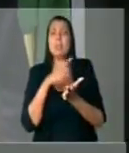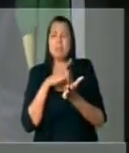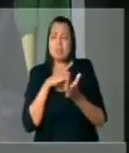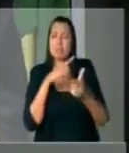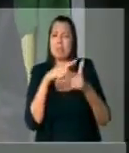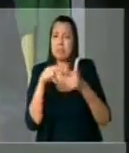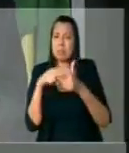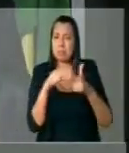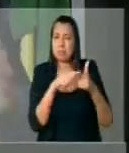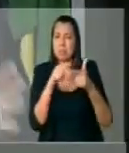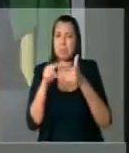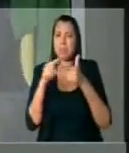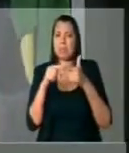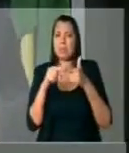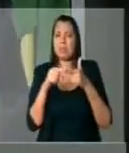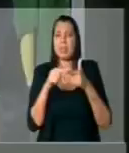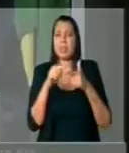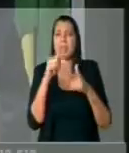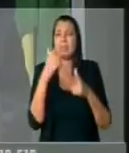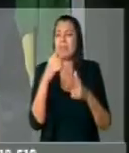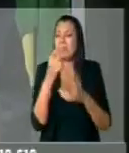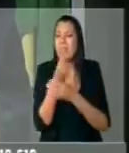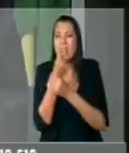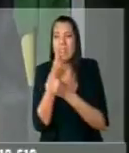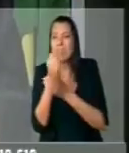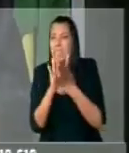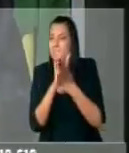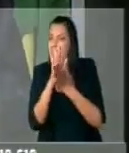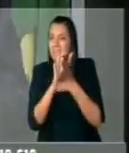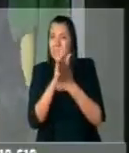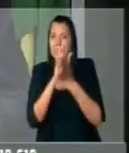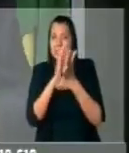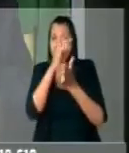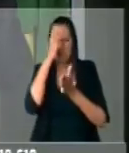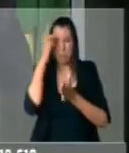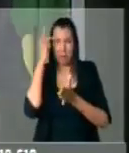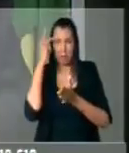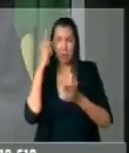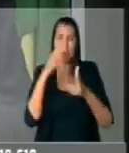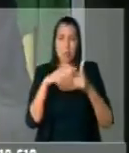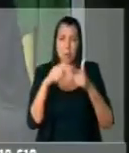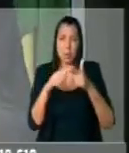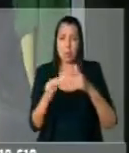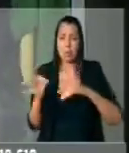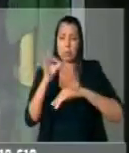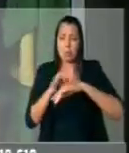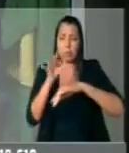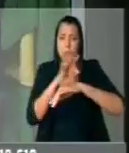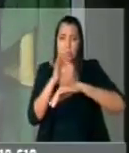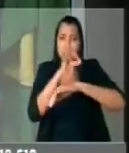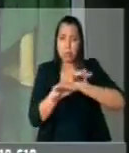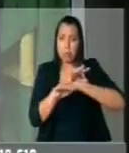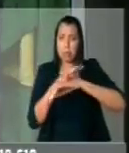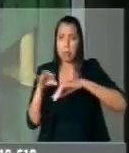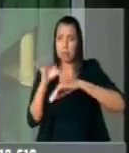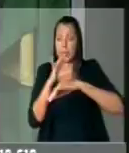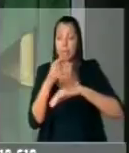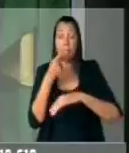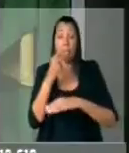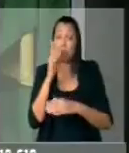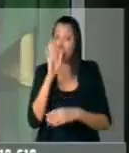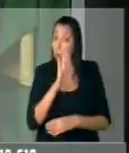deficitário, sem segurança nenhuma, sujeito a dengue, a chikungunya. Não estou falando mal do meu